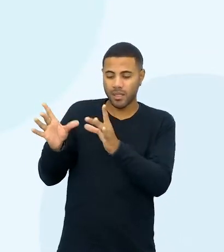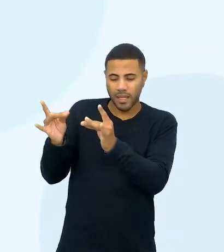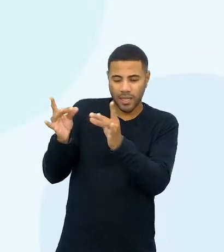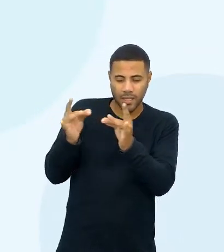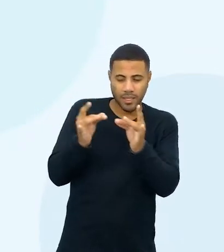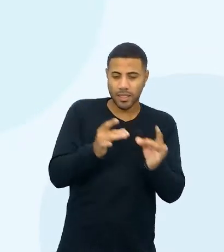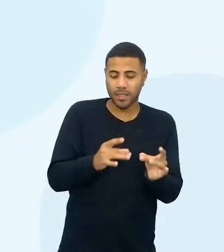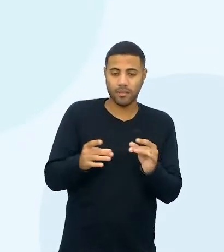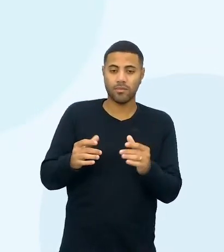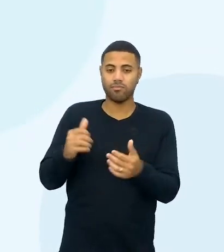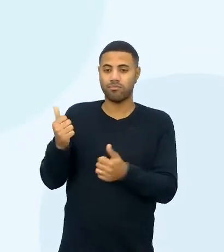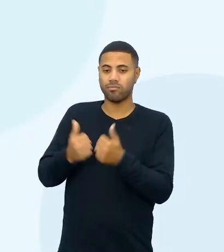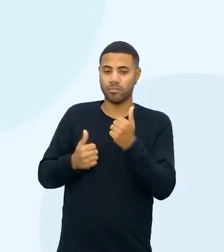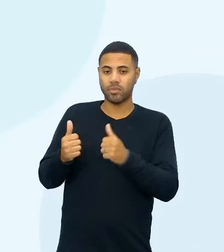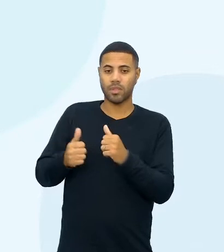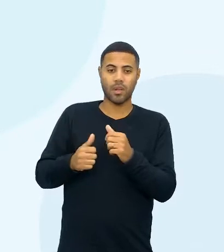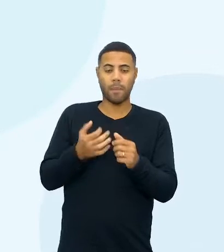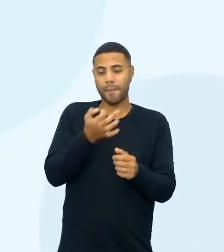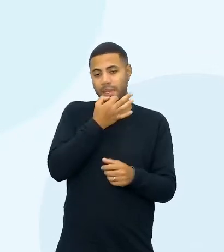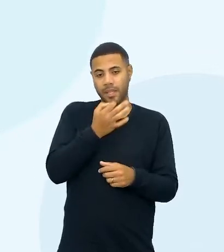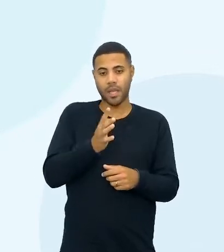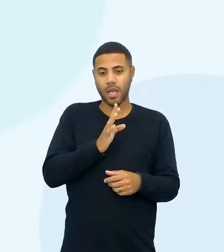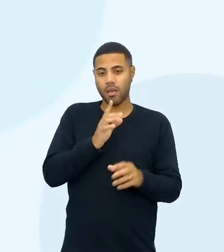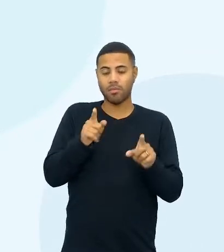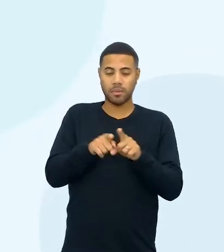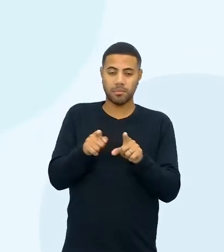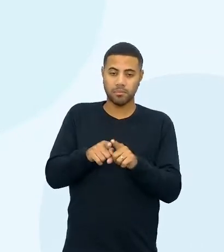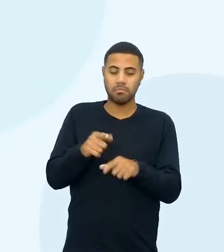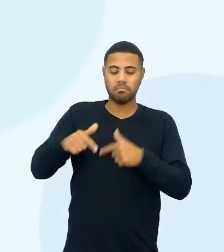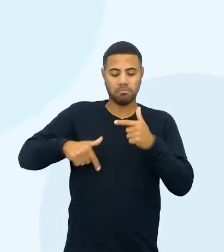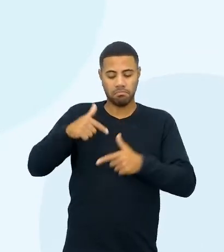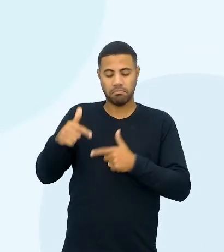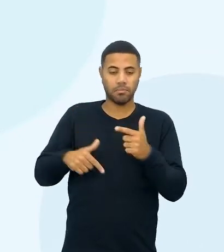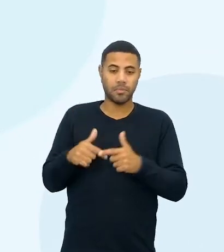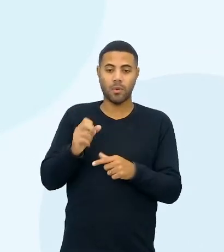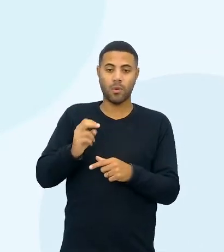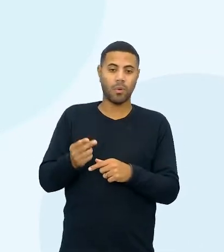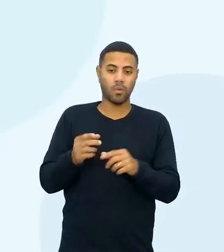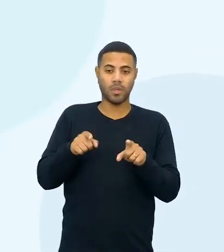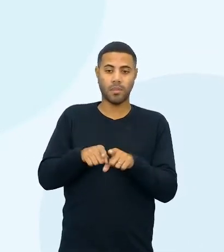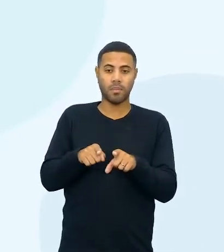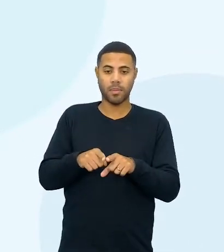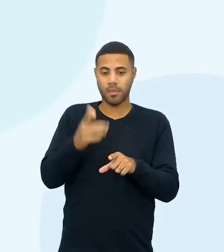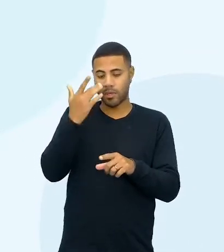faz alguns apontamentos, trabalha muito junto. O repórter de campo,